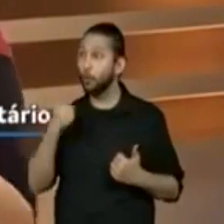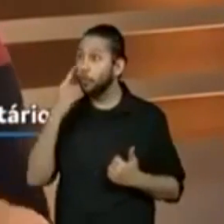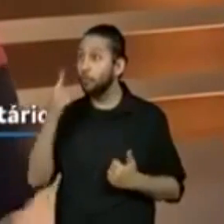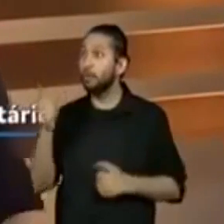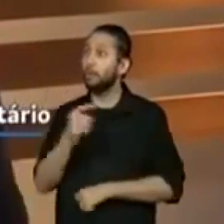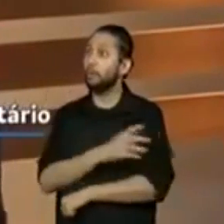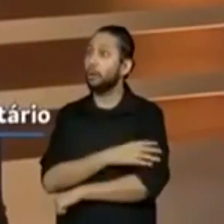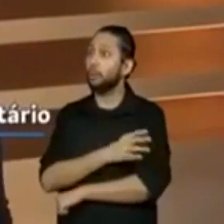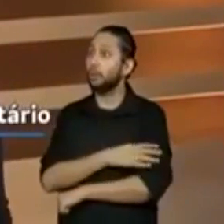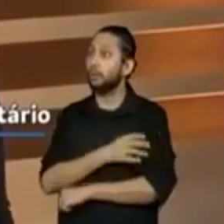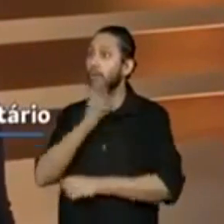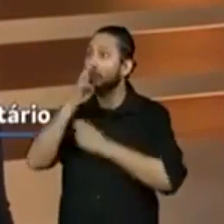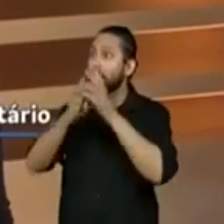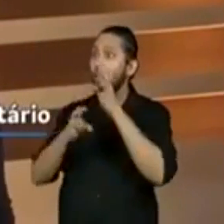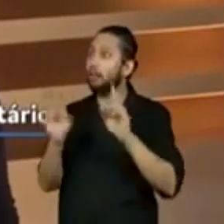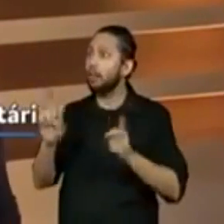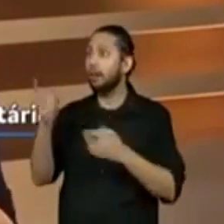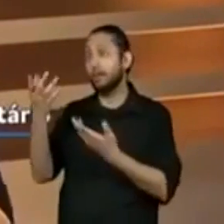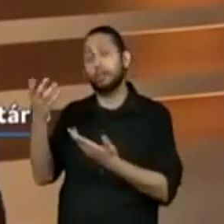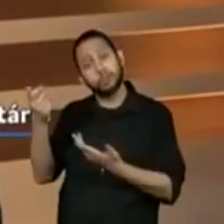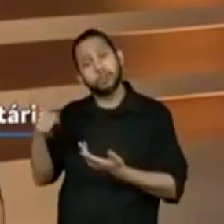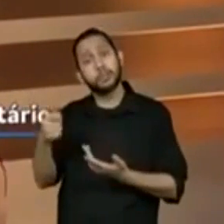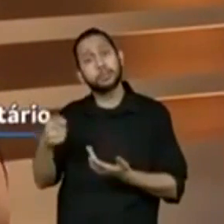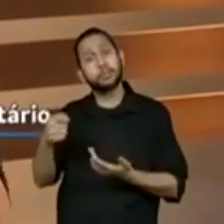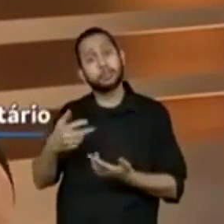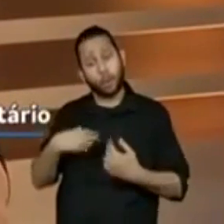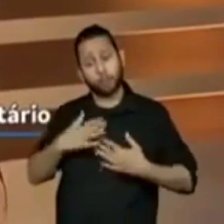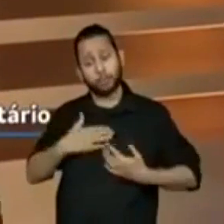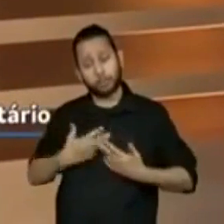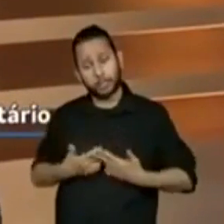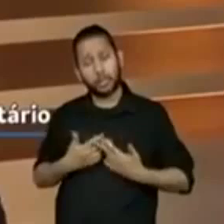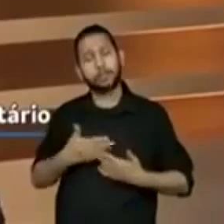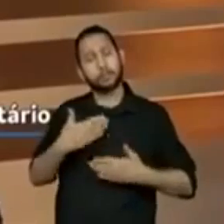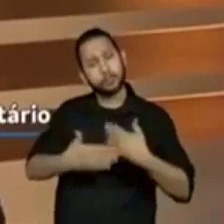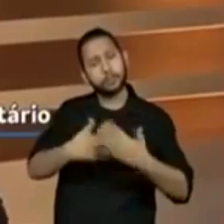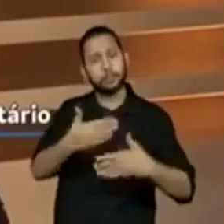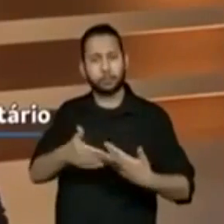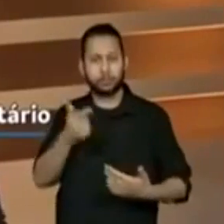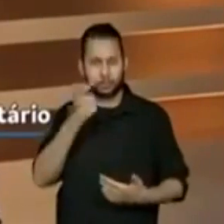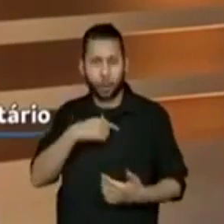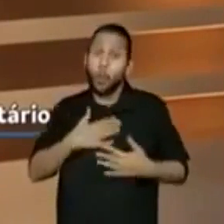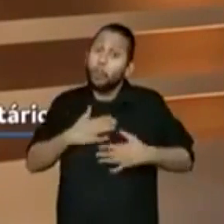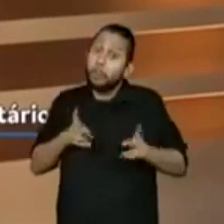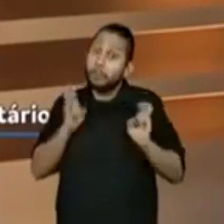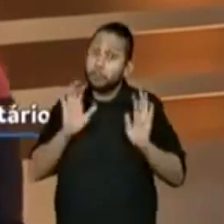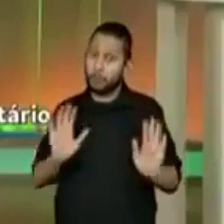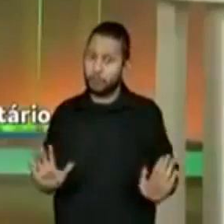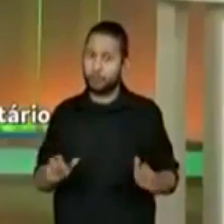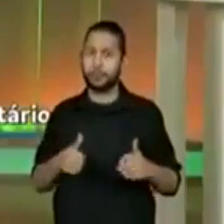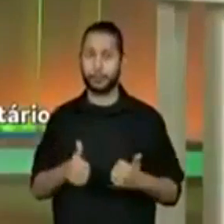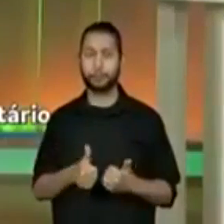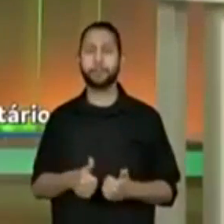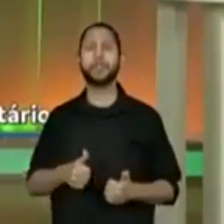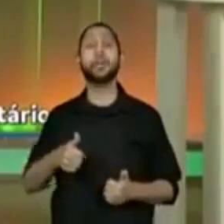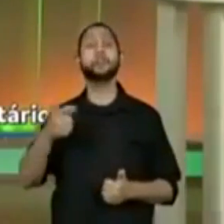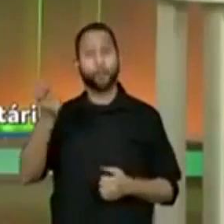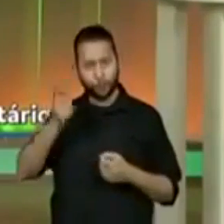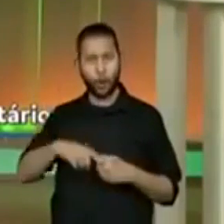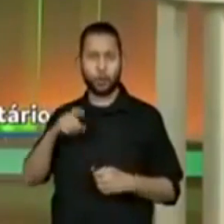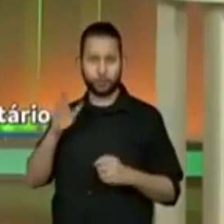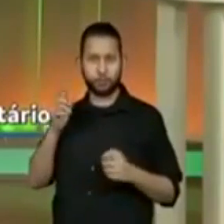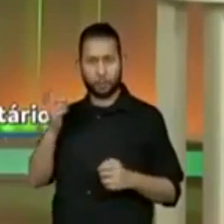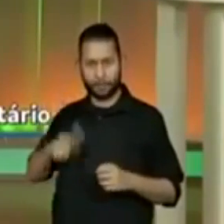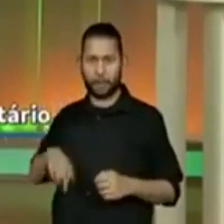quarto ano não iam entender, certo? Então eu percebi que é melhor a gente fazer com calma, tá bom? E aí a gente volta nesse